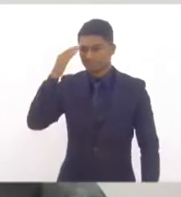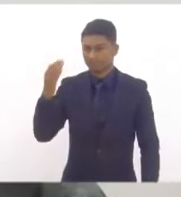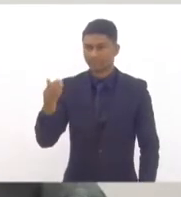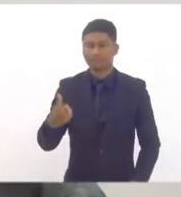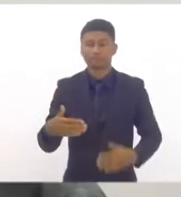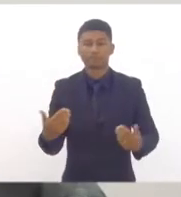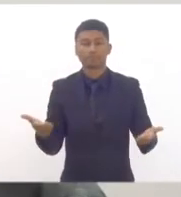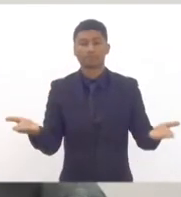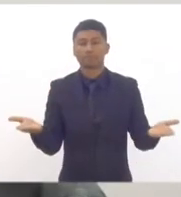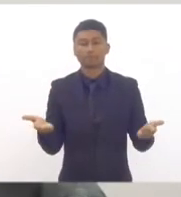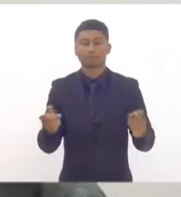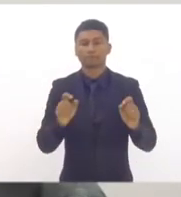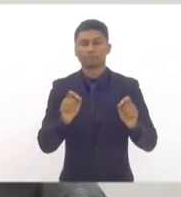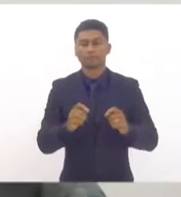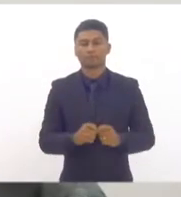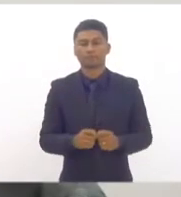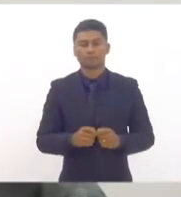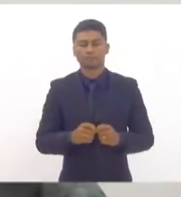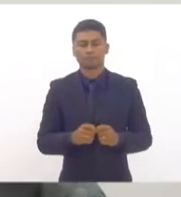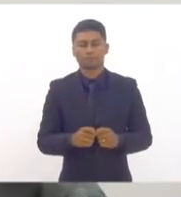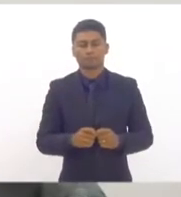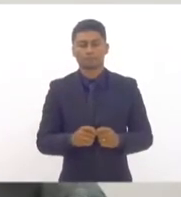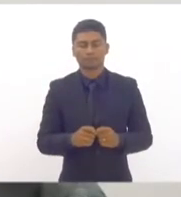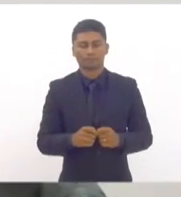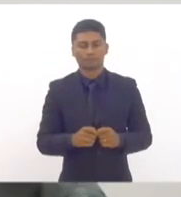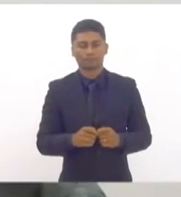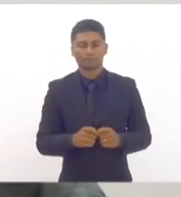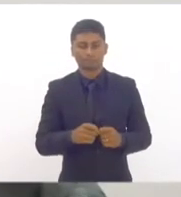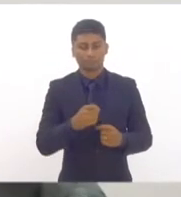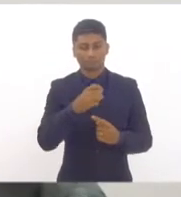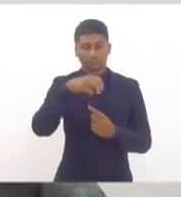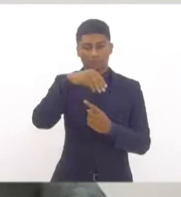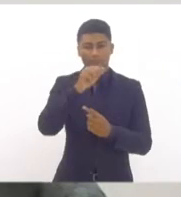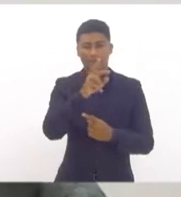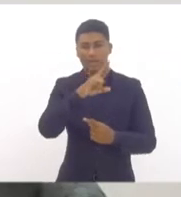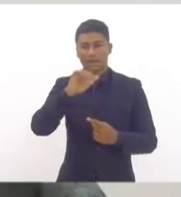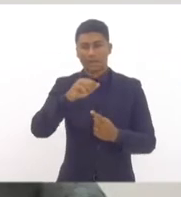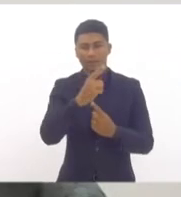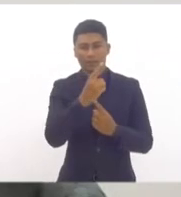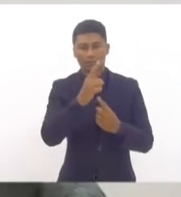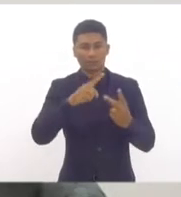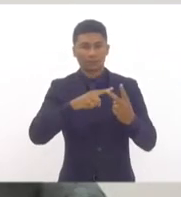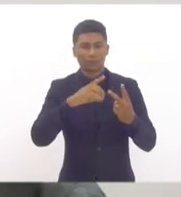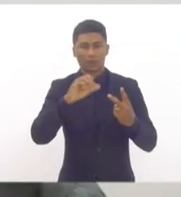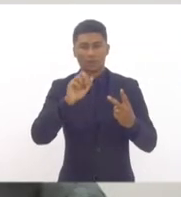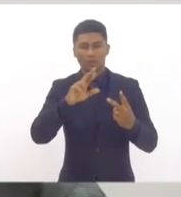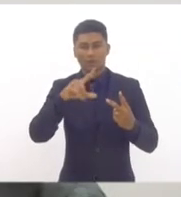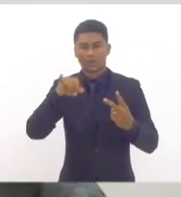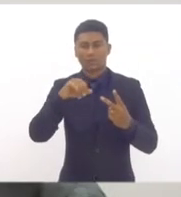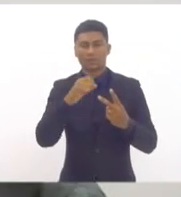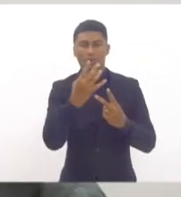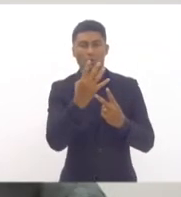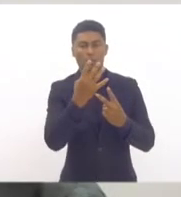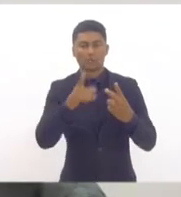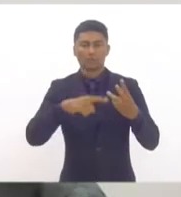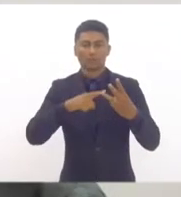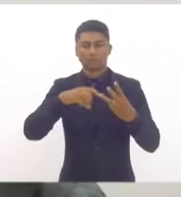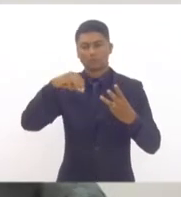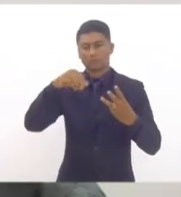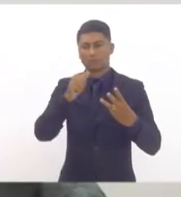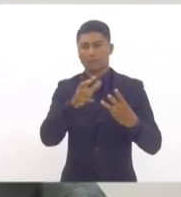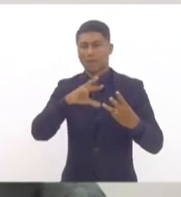para a parcial. Mariana Andrade, um voto. Caroline Faria, 4 votos. Márcia Gatto, 1